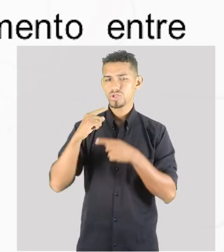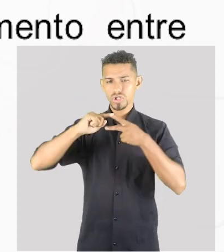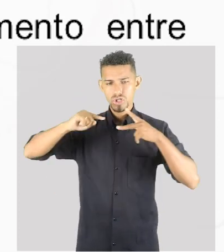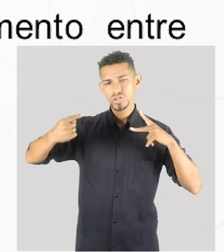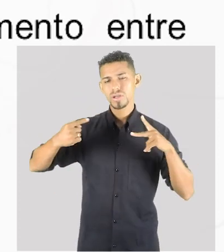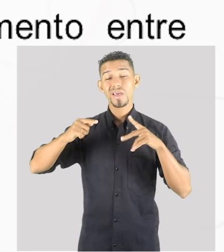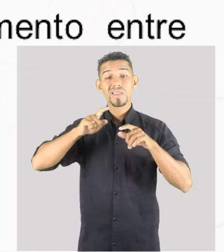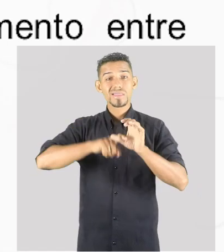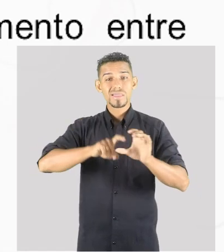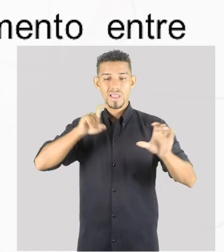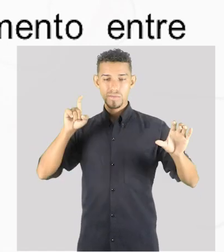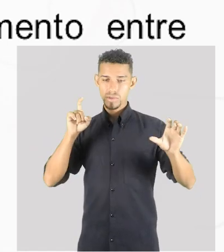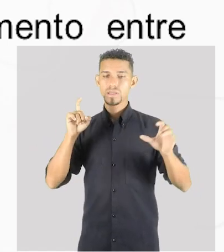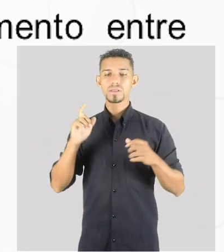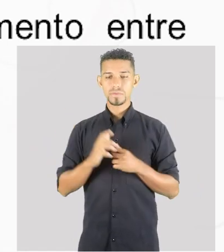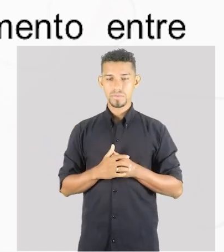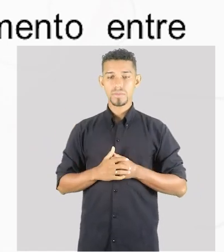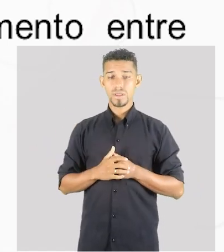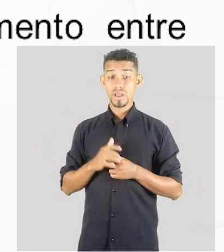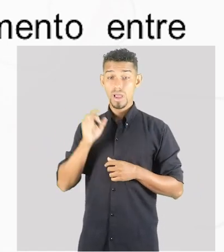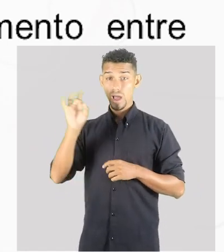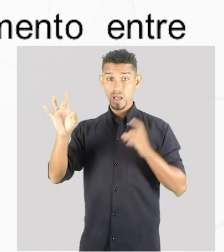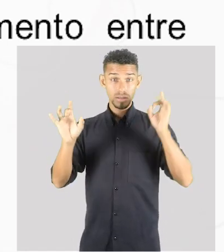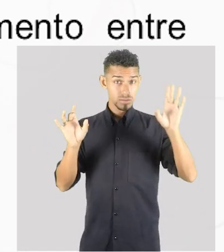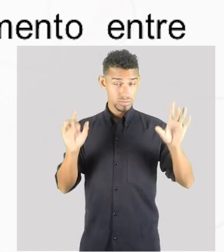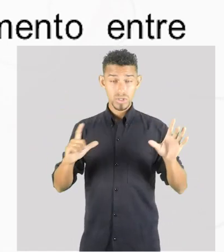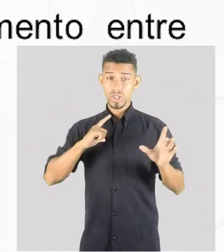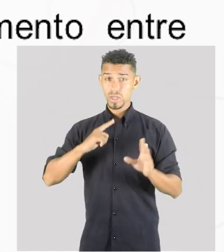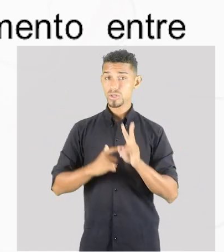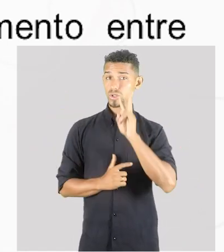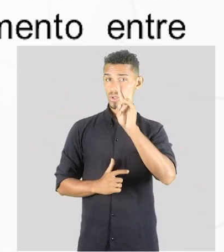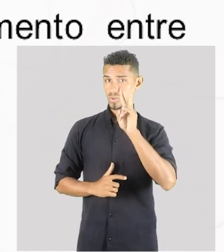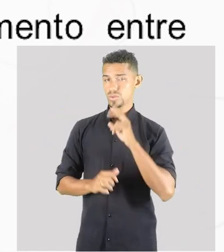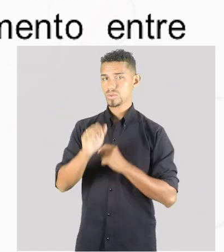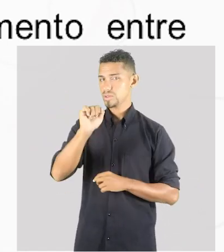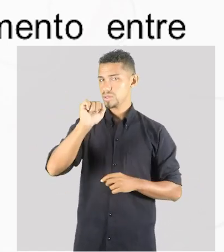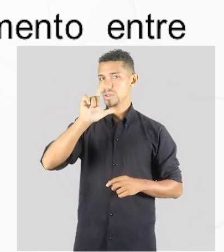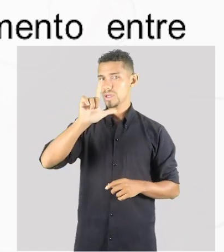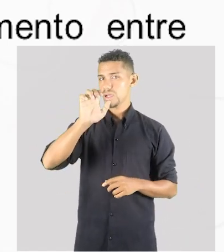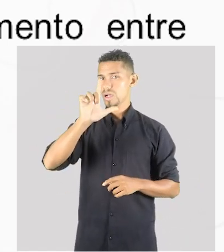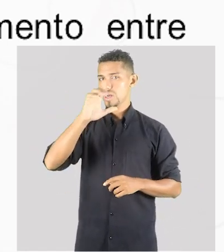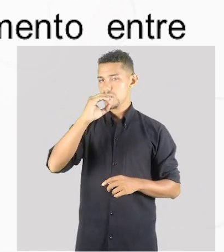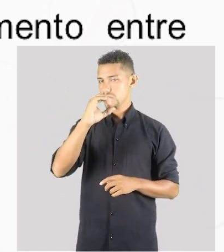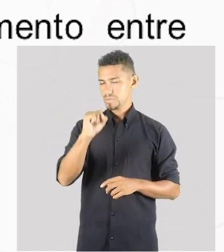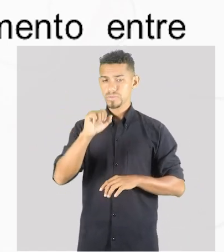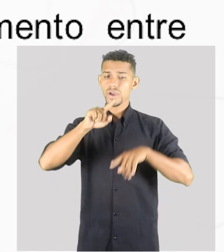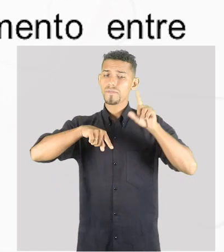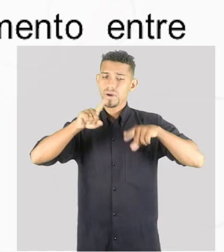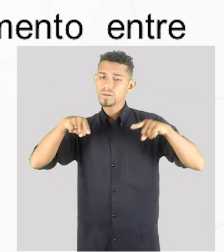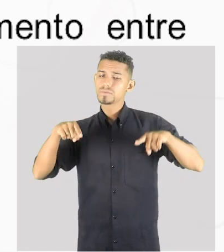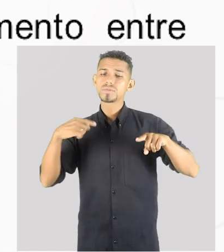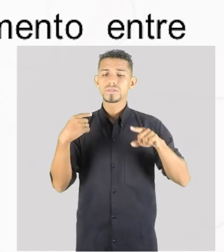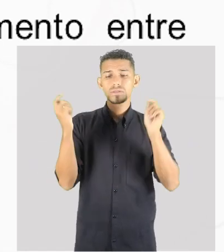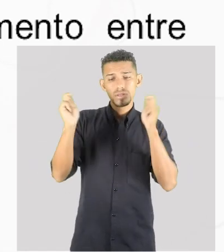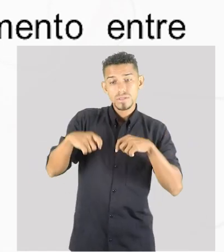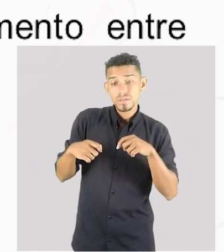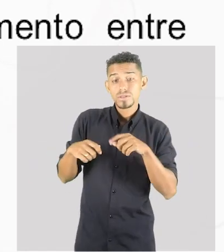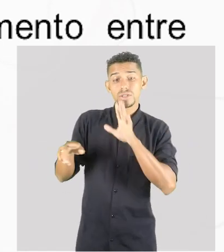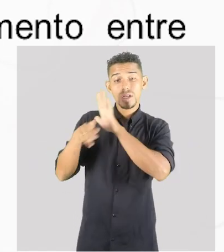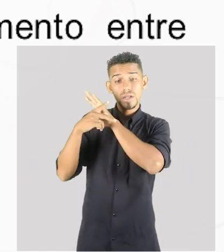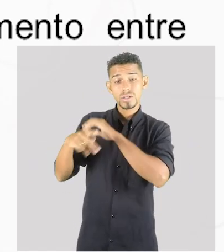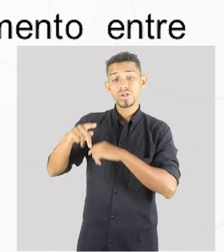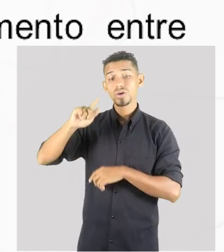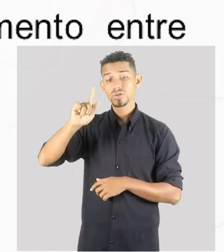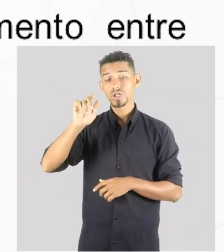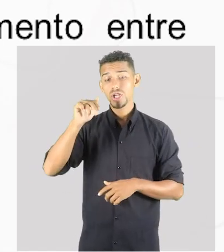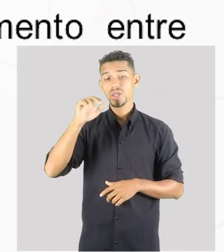segregam independentemente, cada um deles com 2 alelos, e varia segundo a presença de alelos dominantes no genótipo.